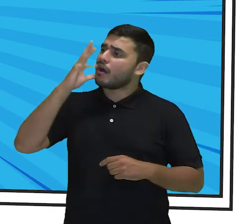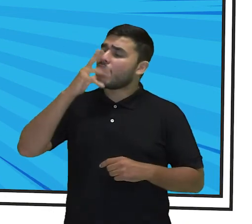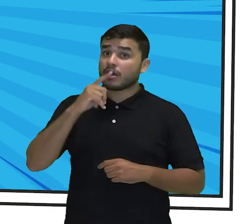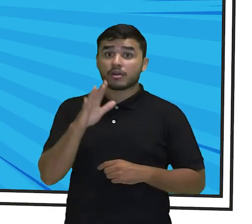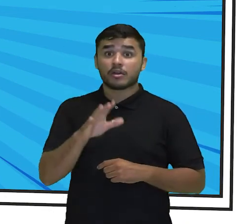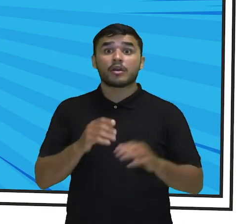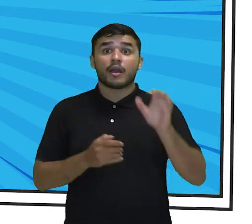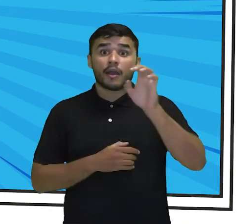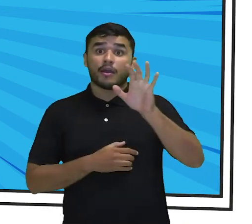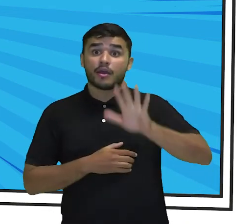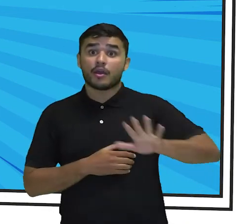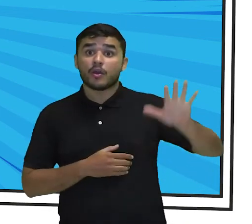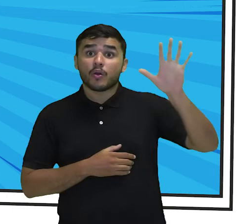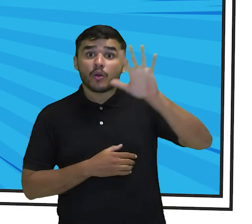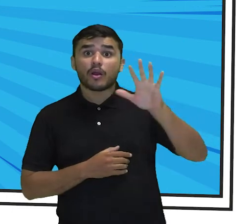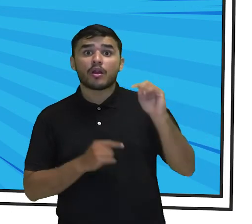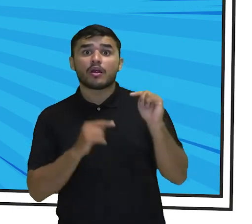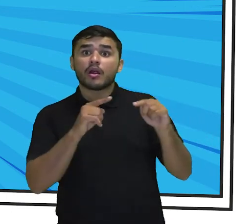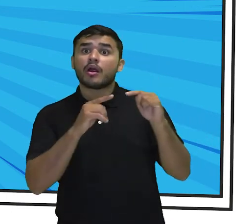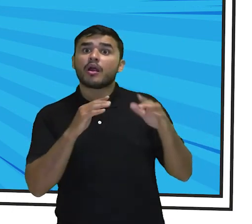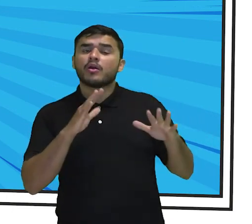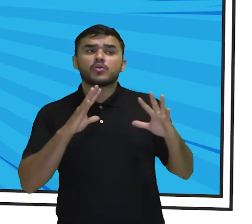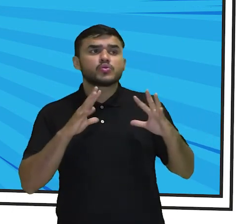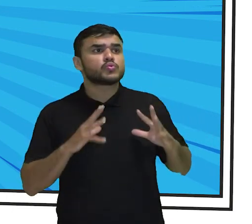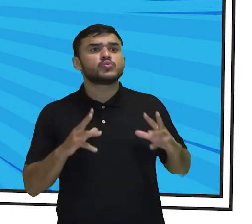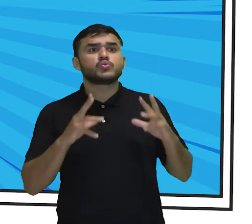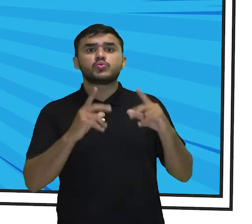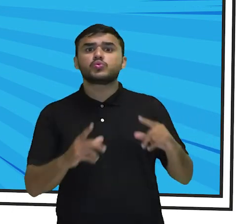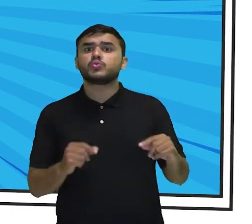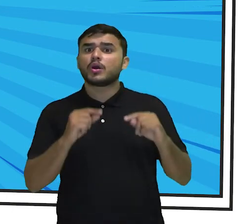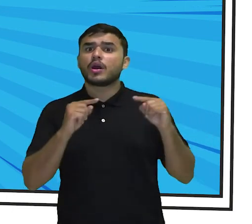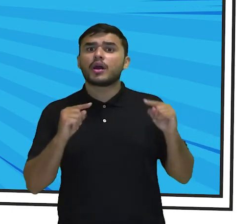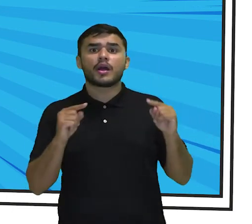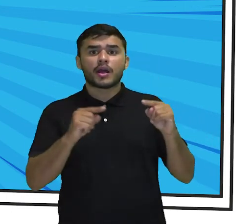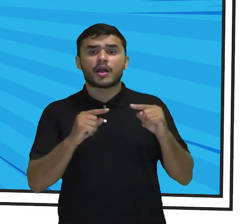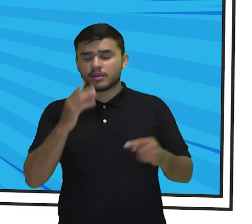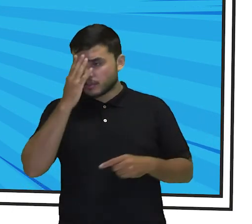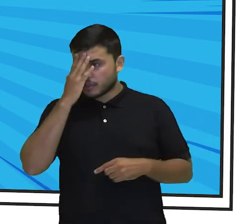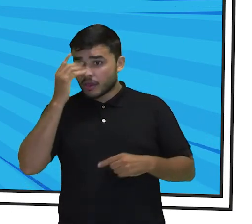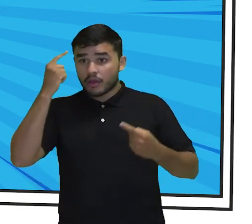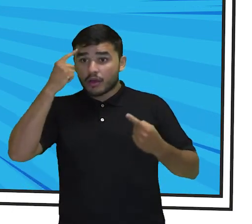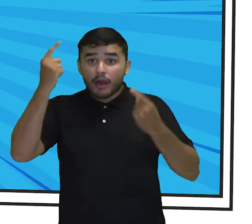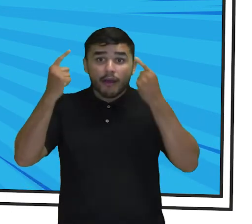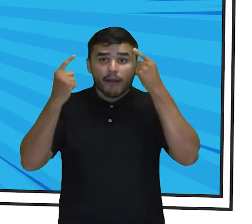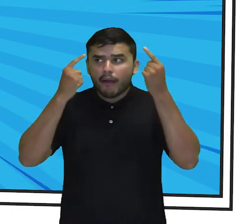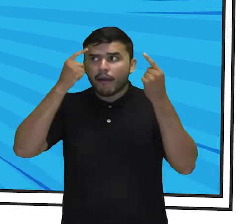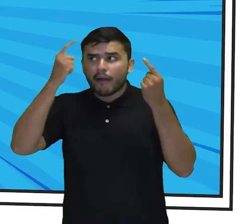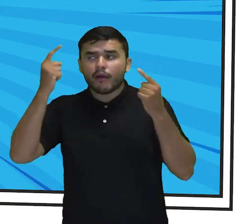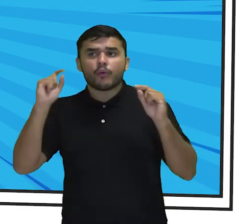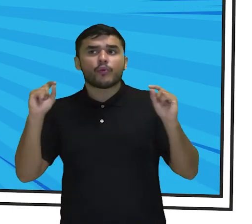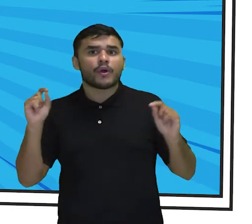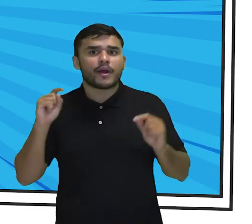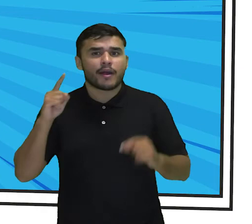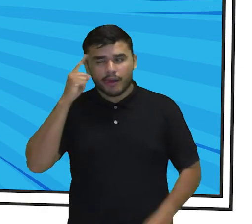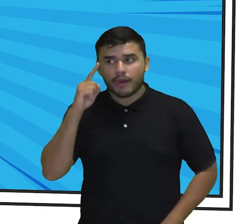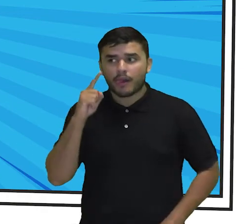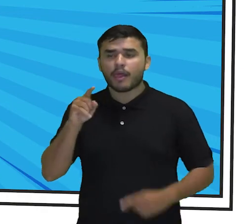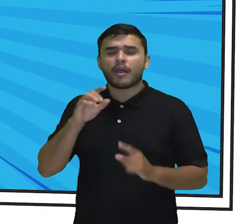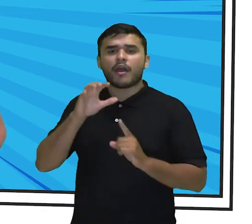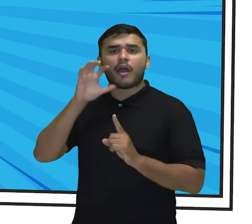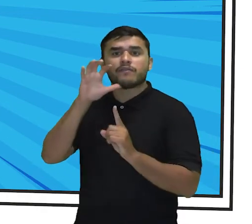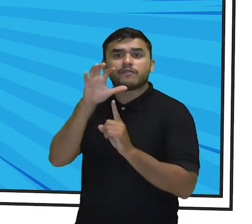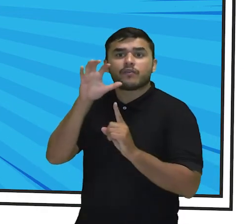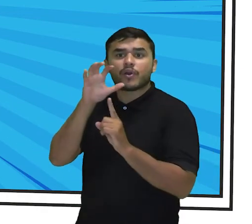Europa conseguia desenvolver teorias pseudocientíficas dizendo que nós, da